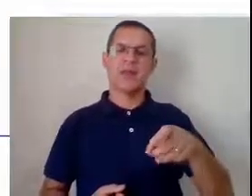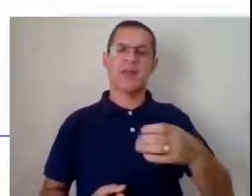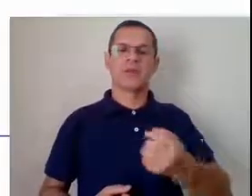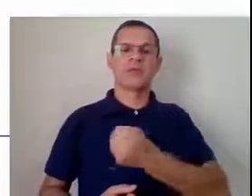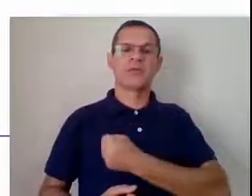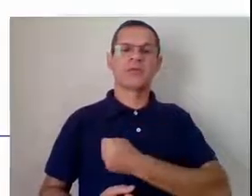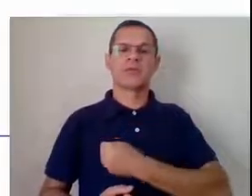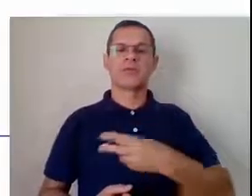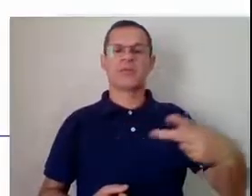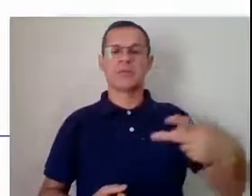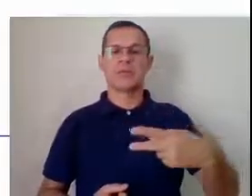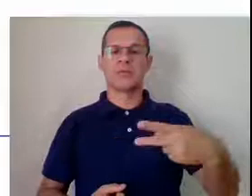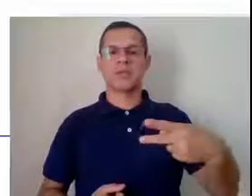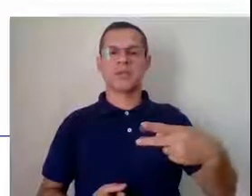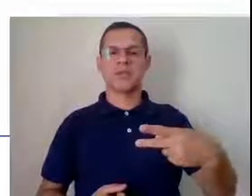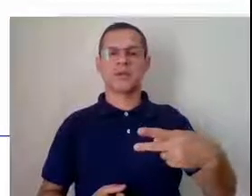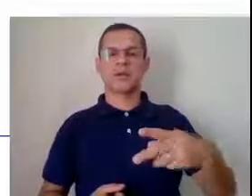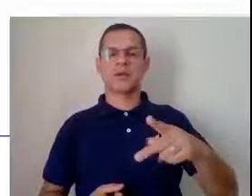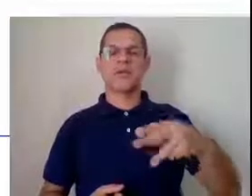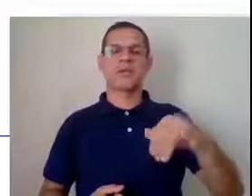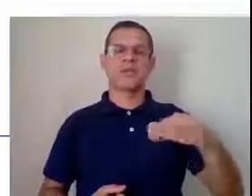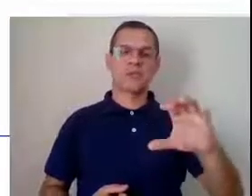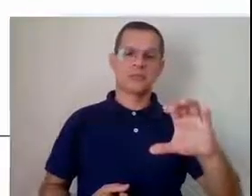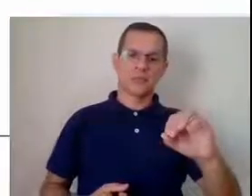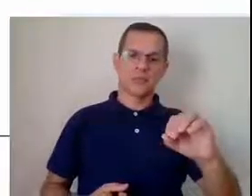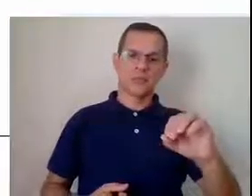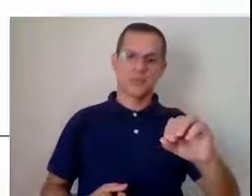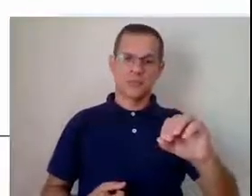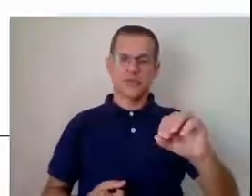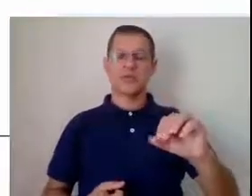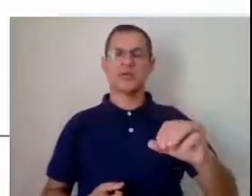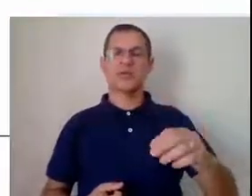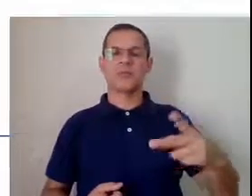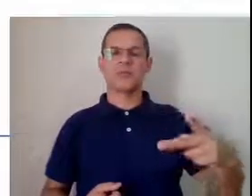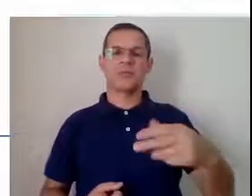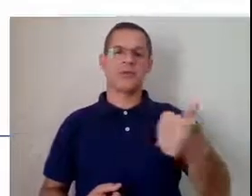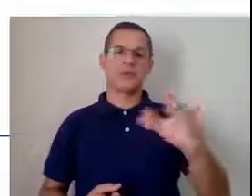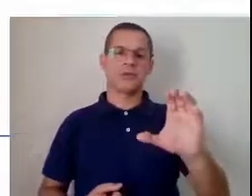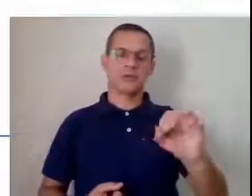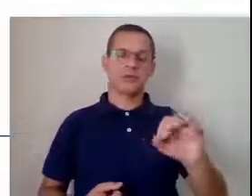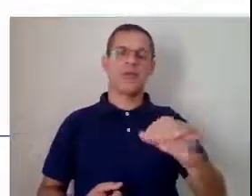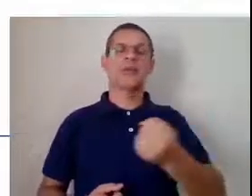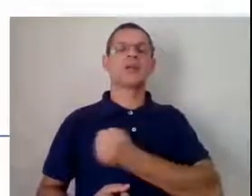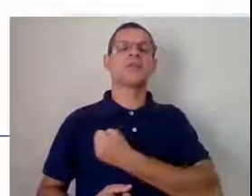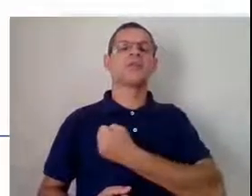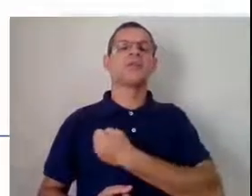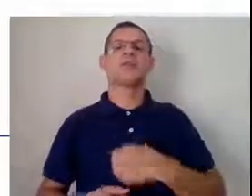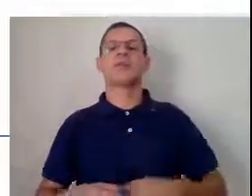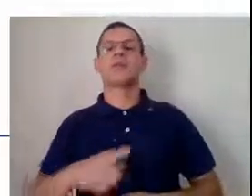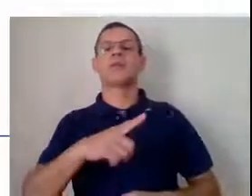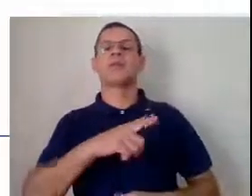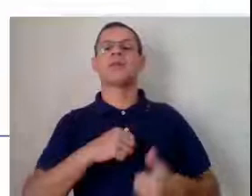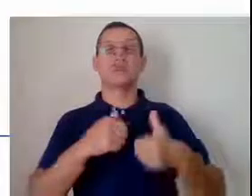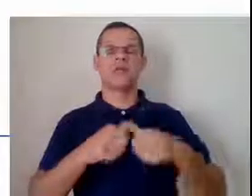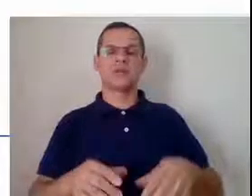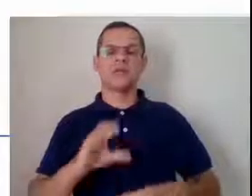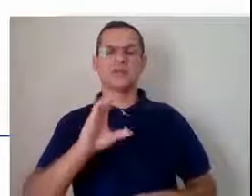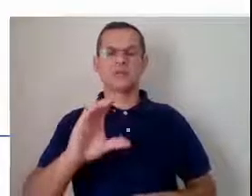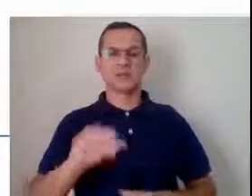é um número primo menor que 10. Vamos ver. Que números eu tenho pertencente a